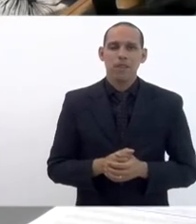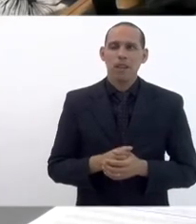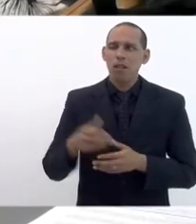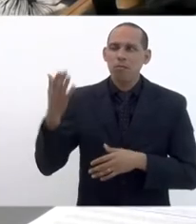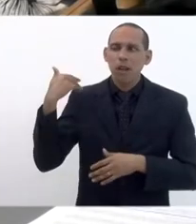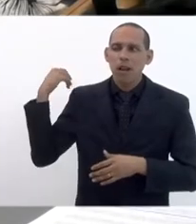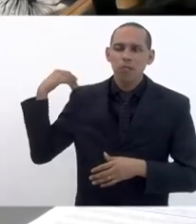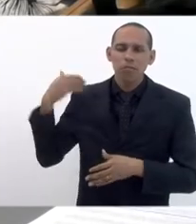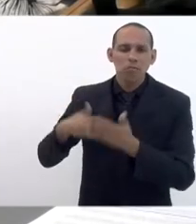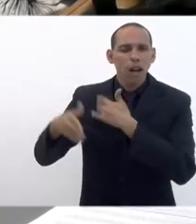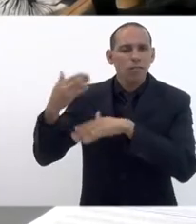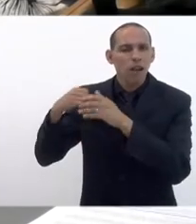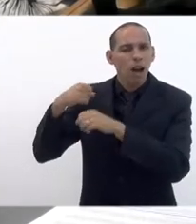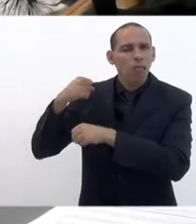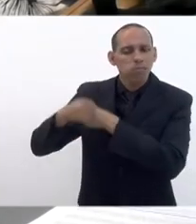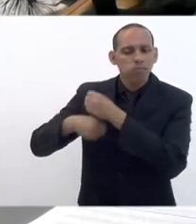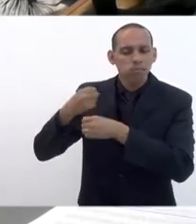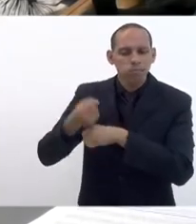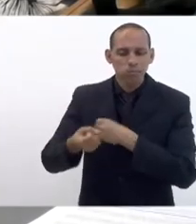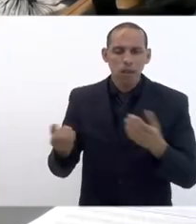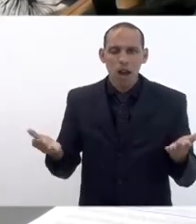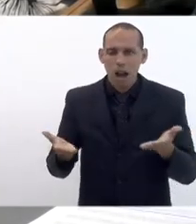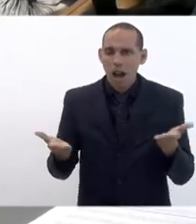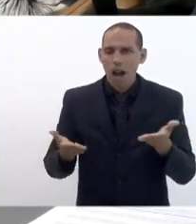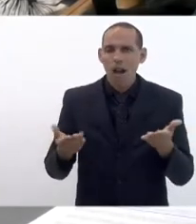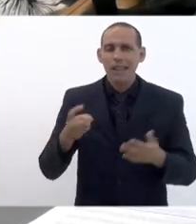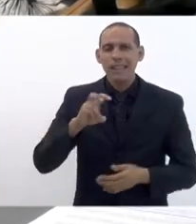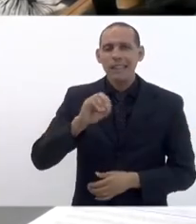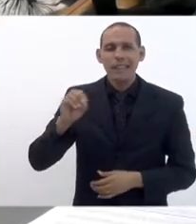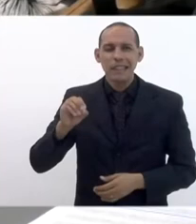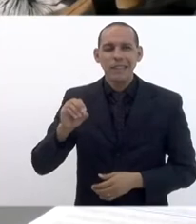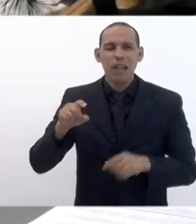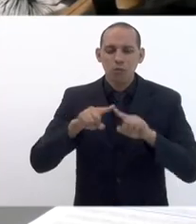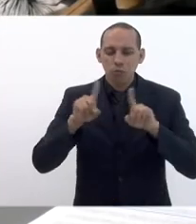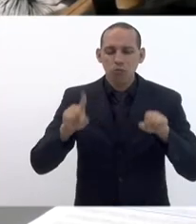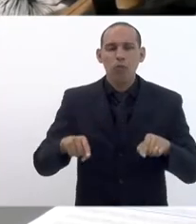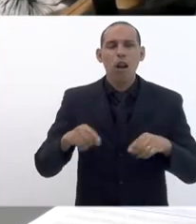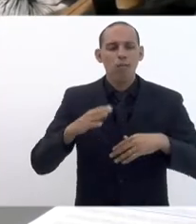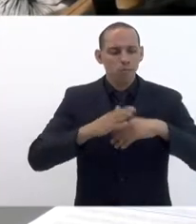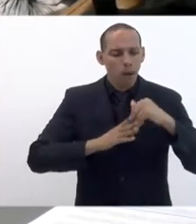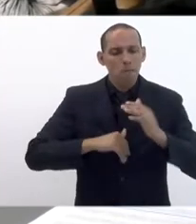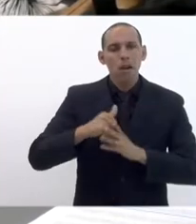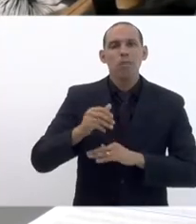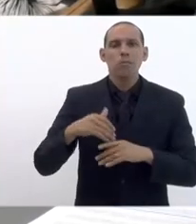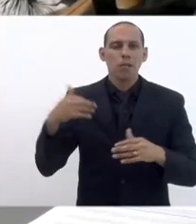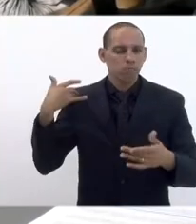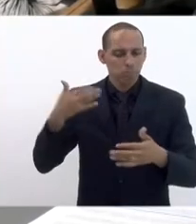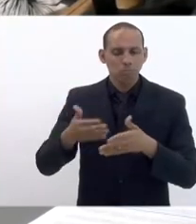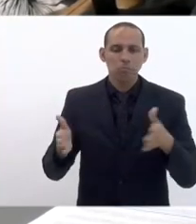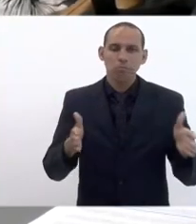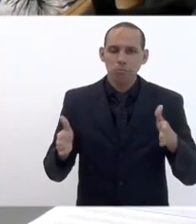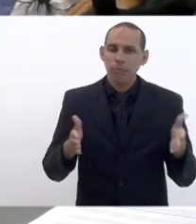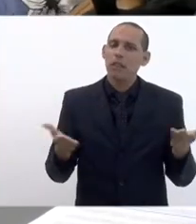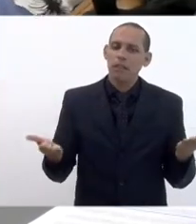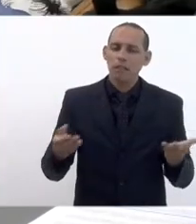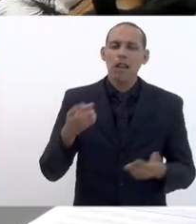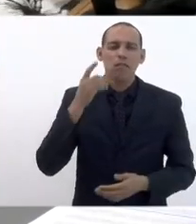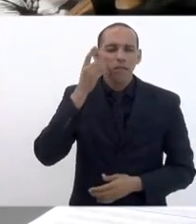aí de capacitação de servidores. Acho que aumentou em 500% o volume de servidores capacitados. E, de fato, o deputado Valdec tem razão.